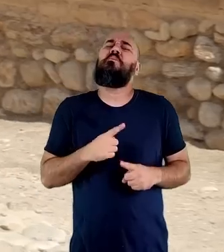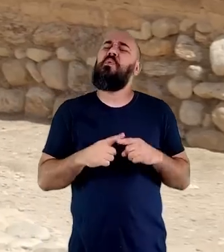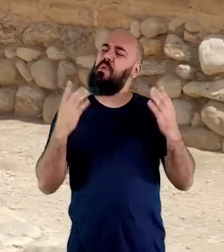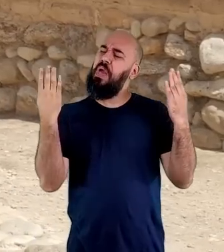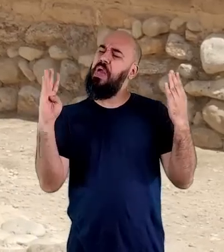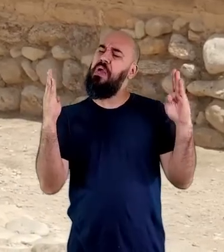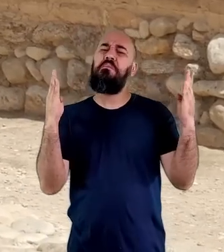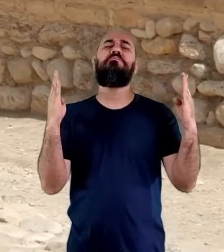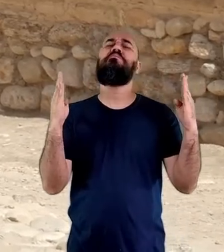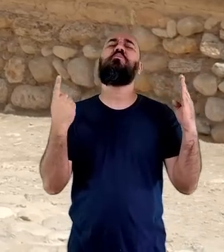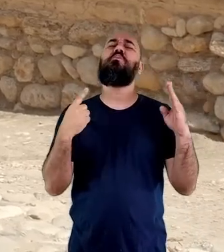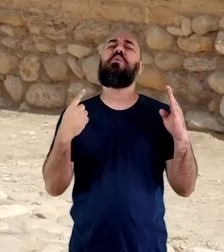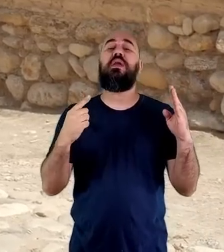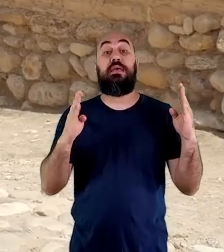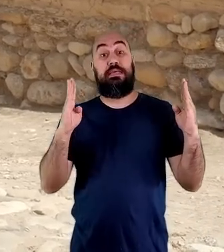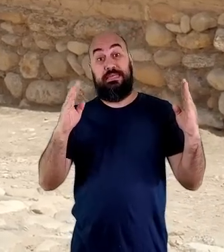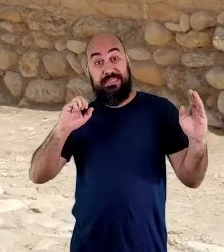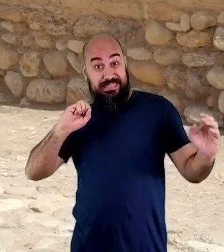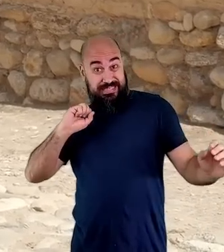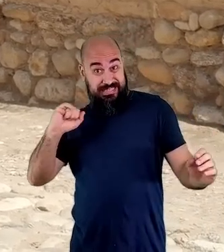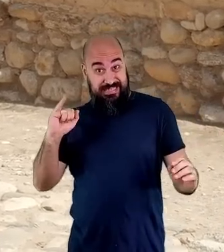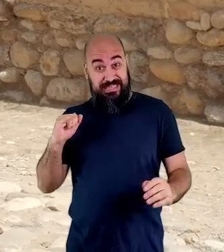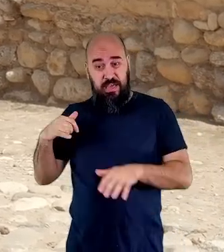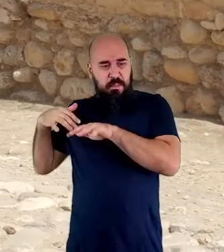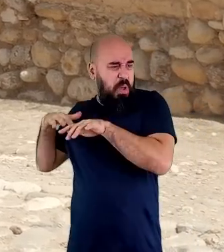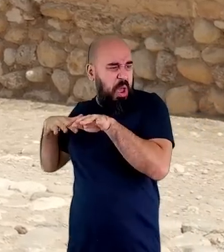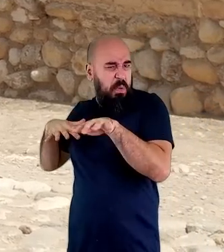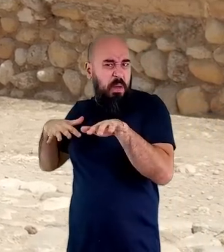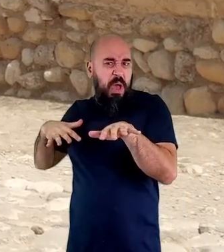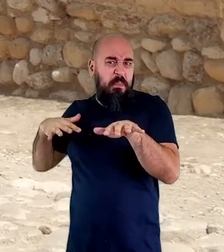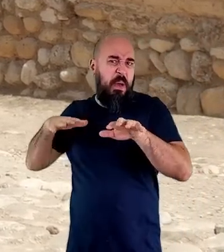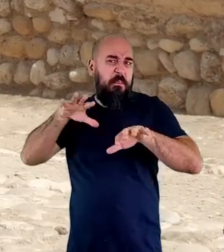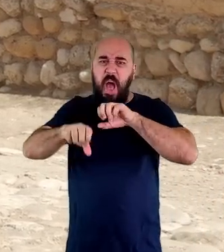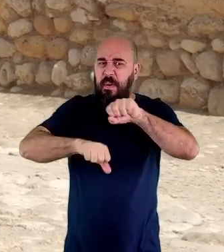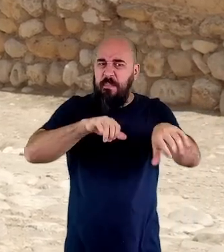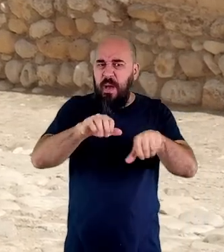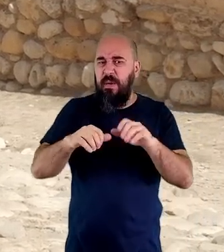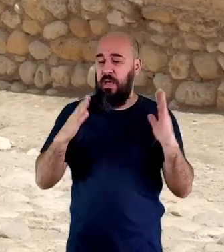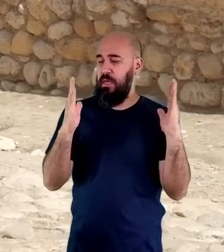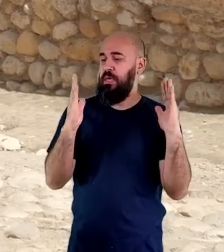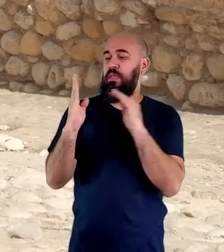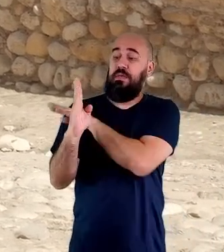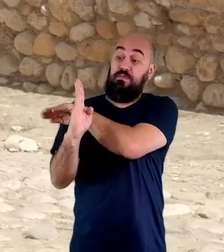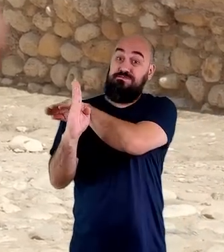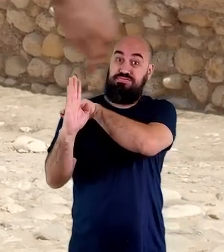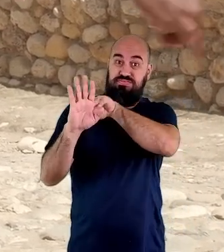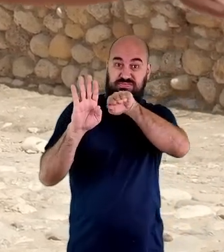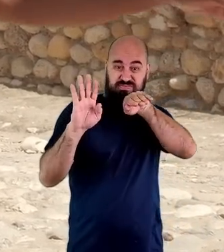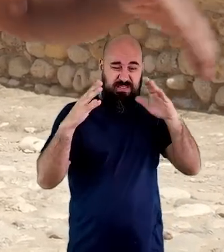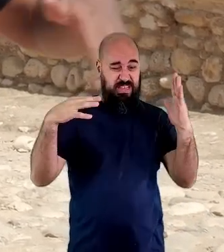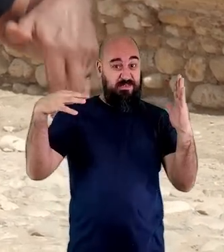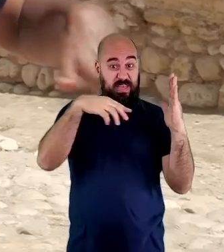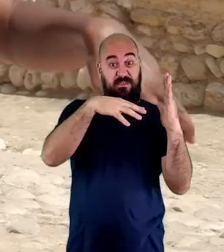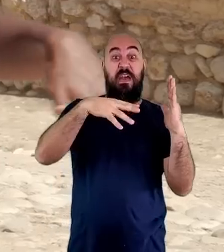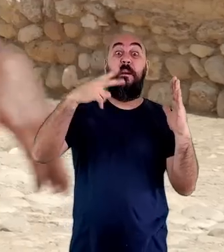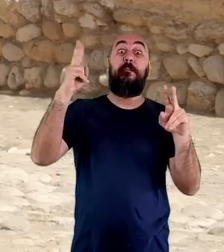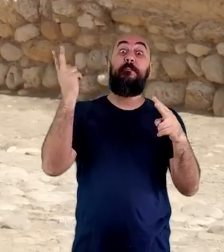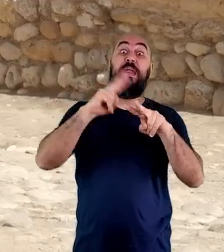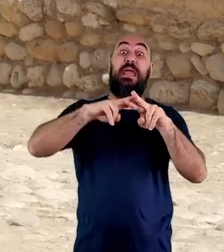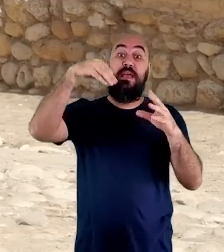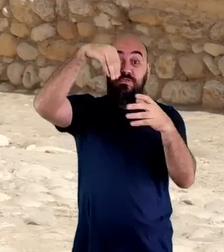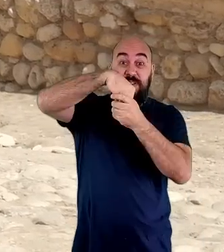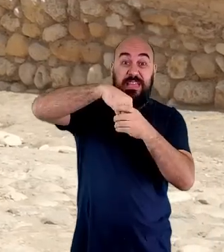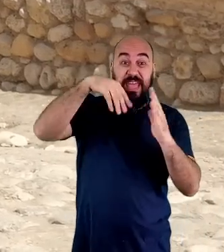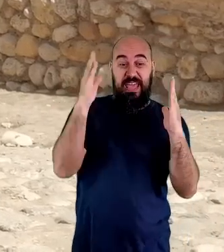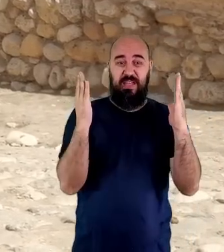um exército viesse atacar a cidade, o único acesso seria por aqui, ele ficaria encurralado aqui dentro, ele ficaria interceptado